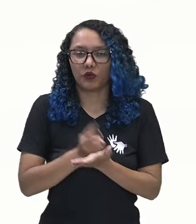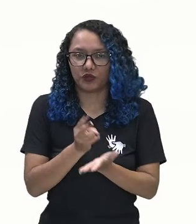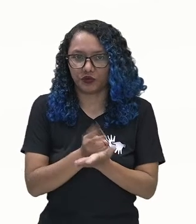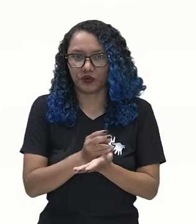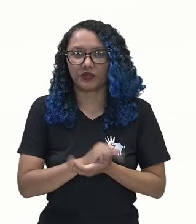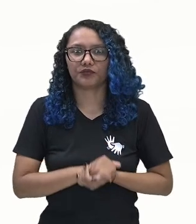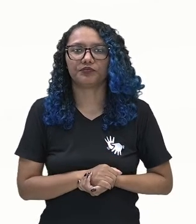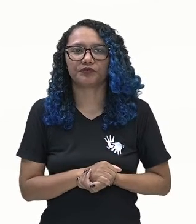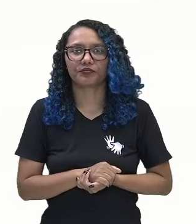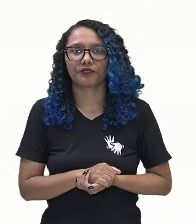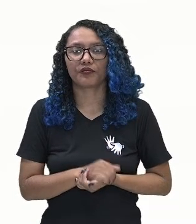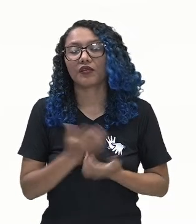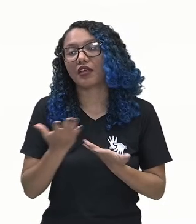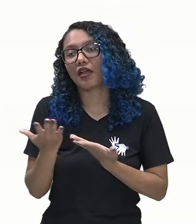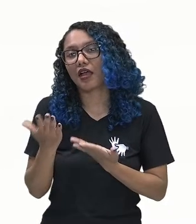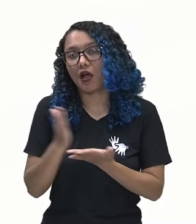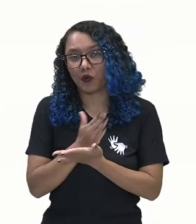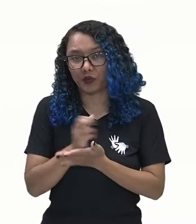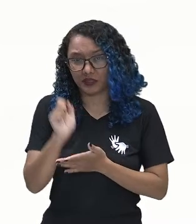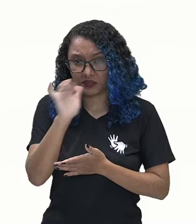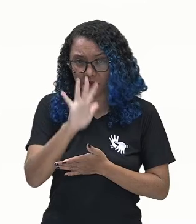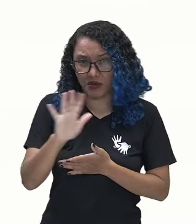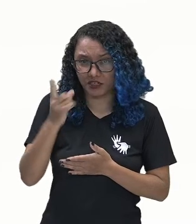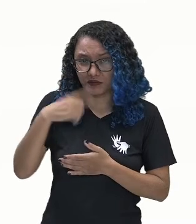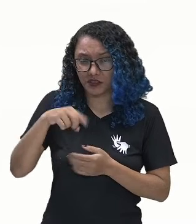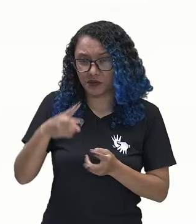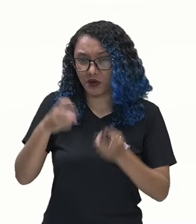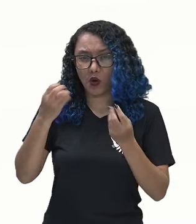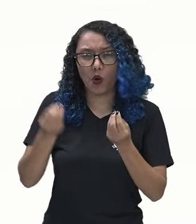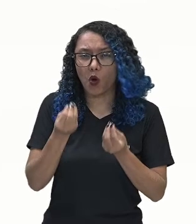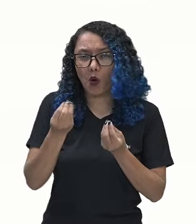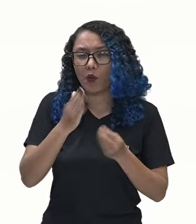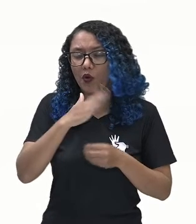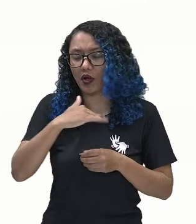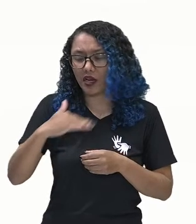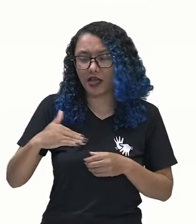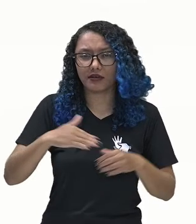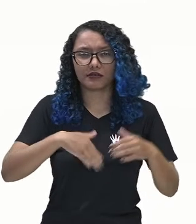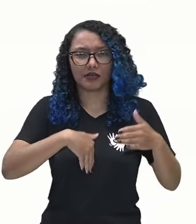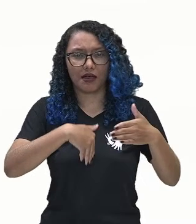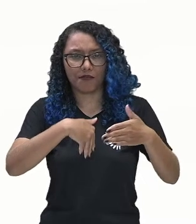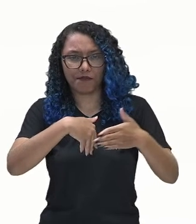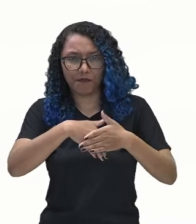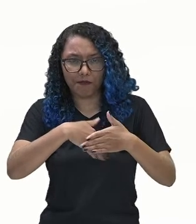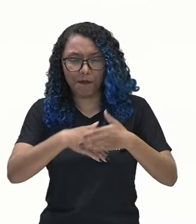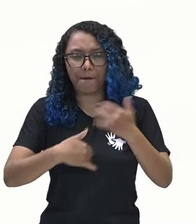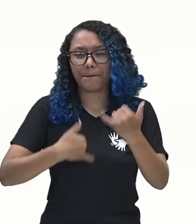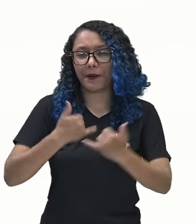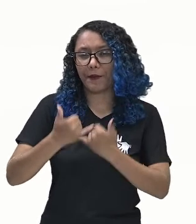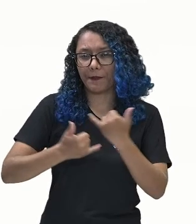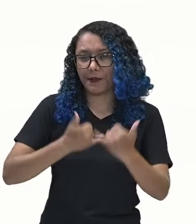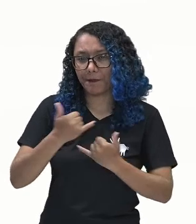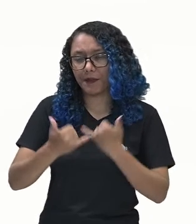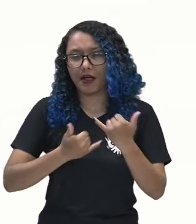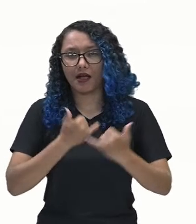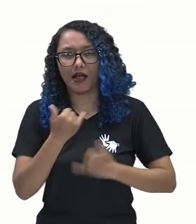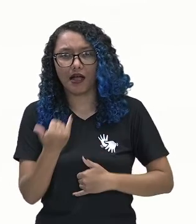algumas imagens para vocês observarem, né, as crianças brincando ali de bola, nessa vivência, né, com a sociedade,